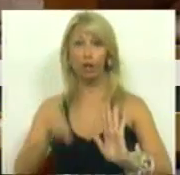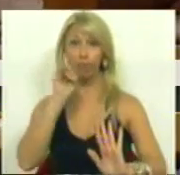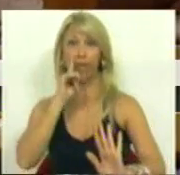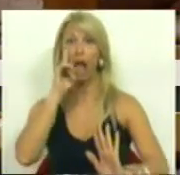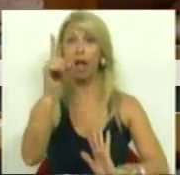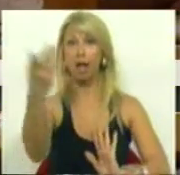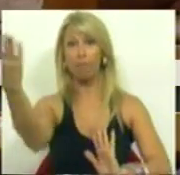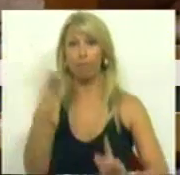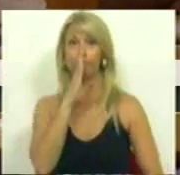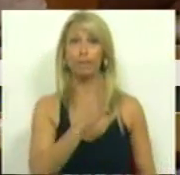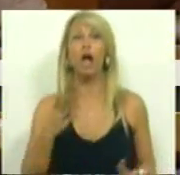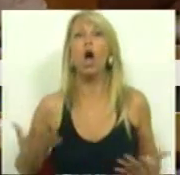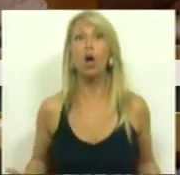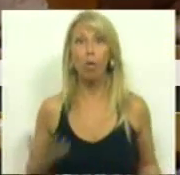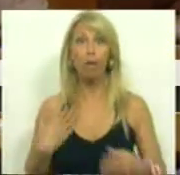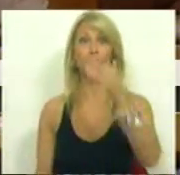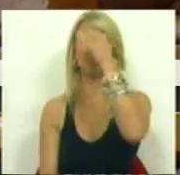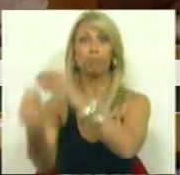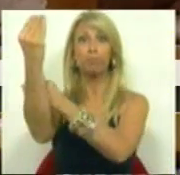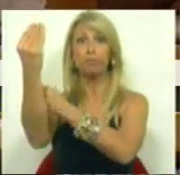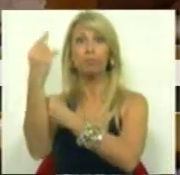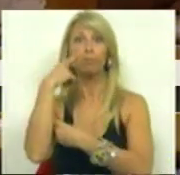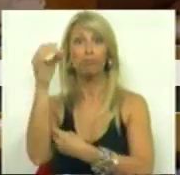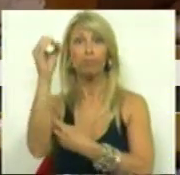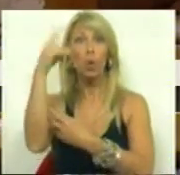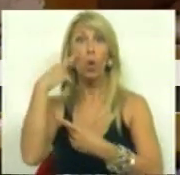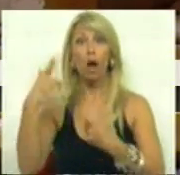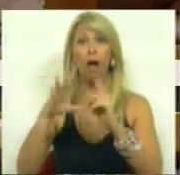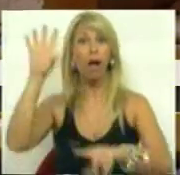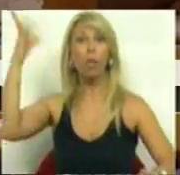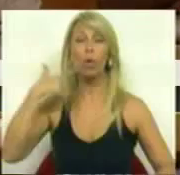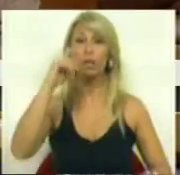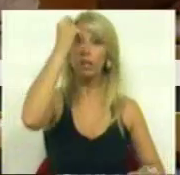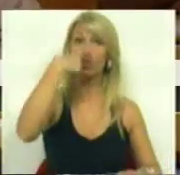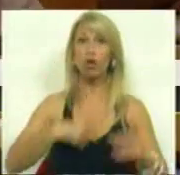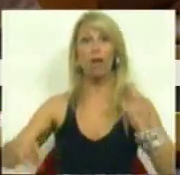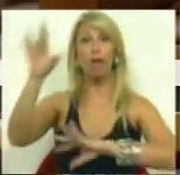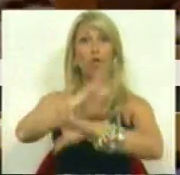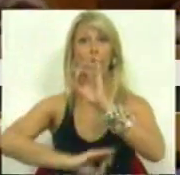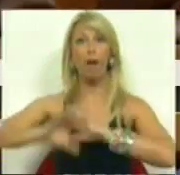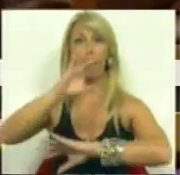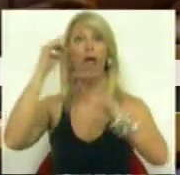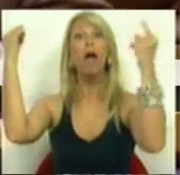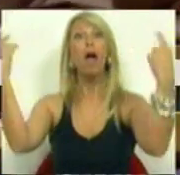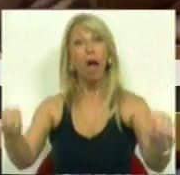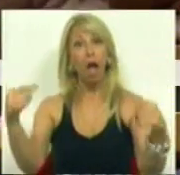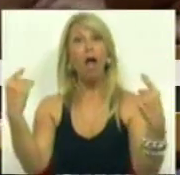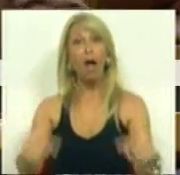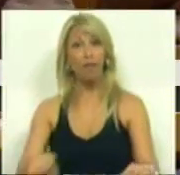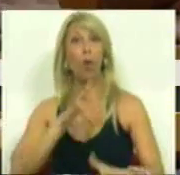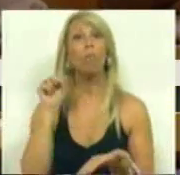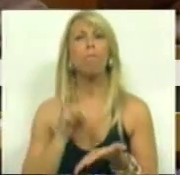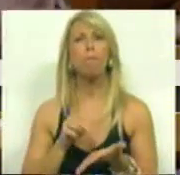Isso é um facto inédito, nunca tinha acontecido na história europeia haver uma presença e